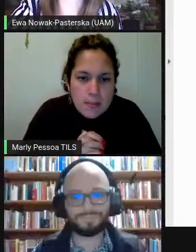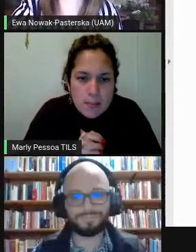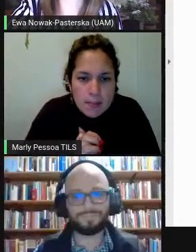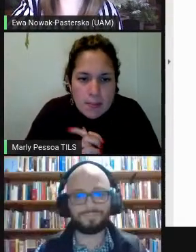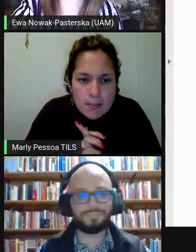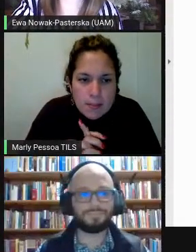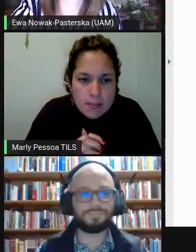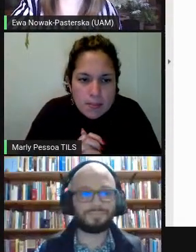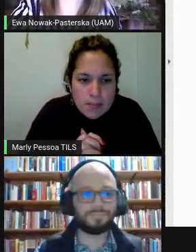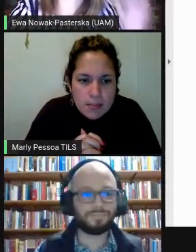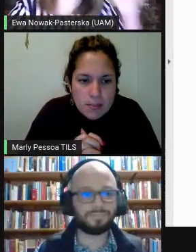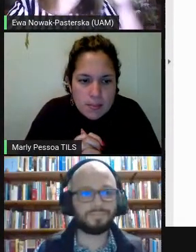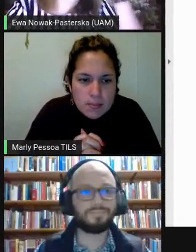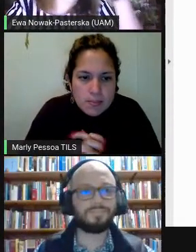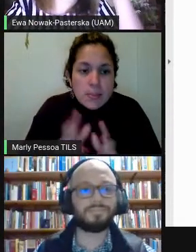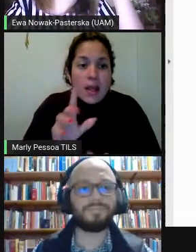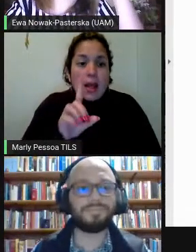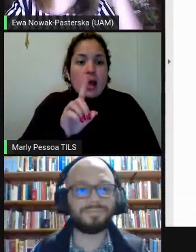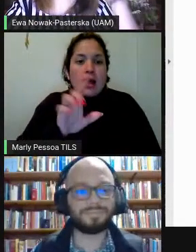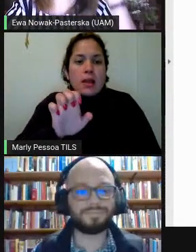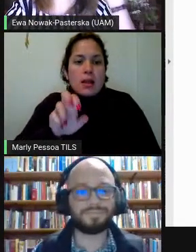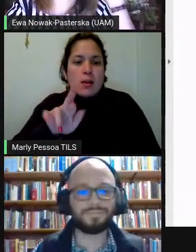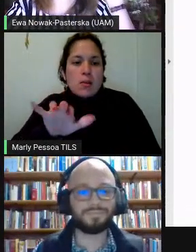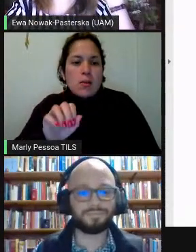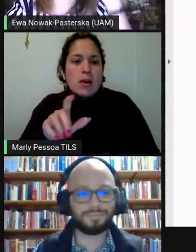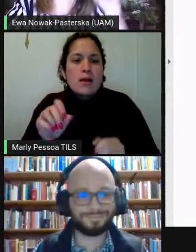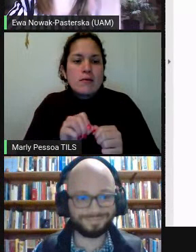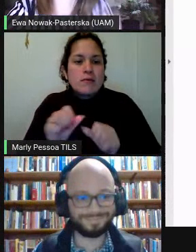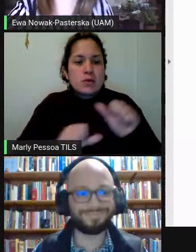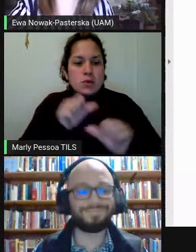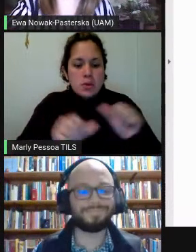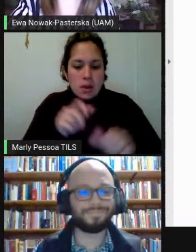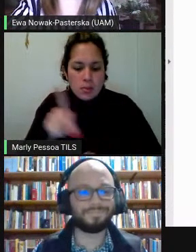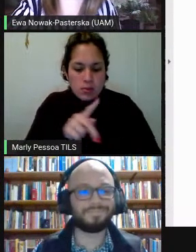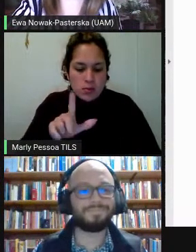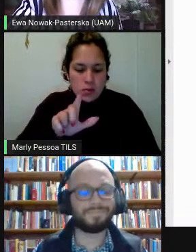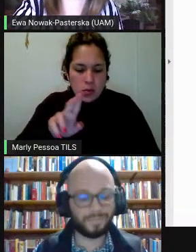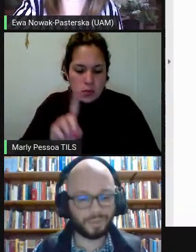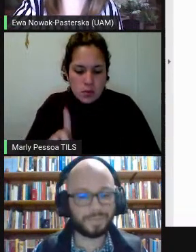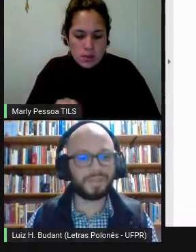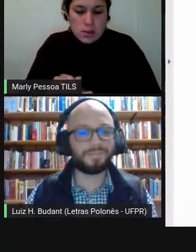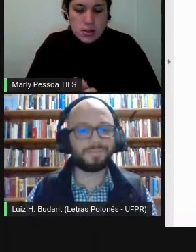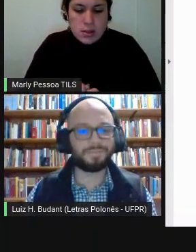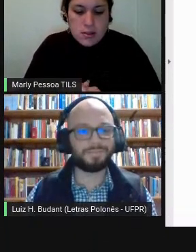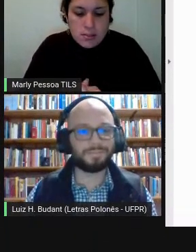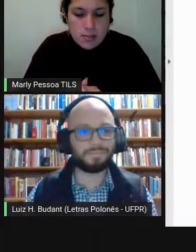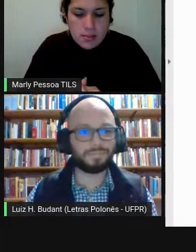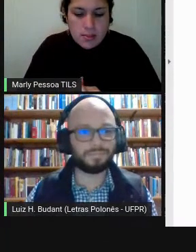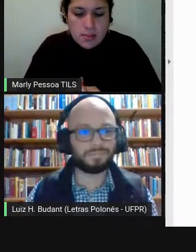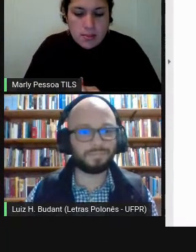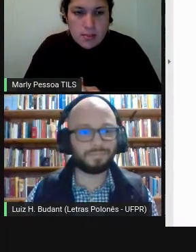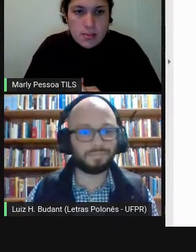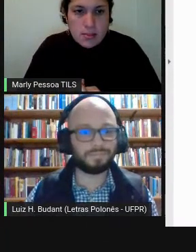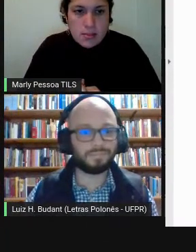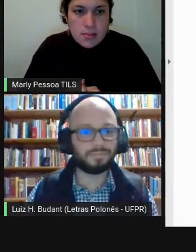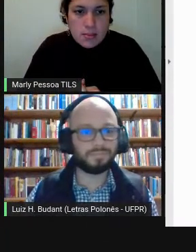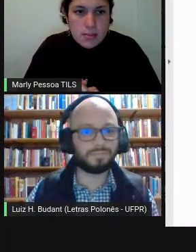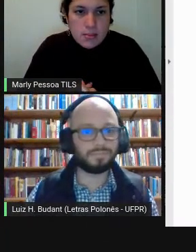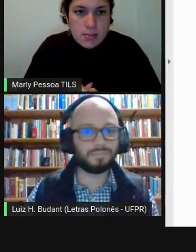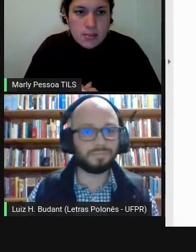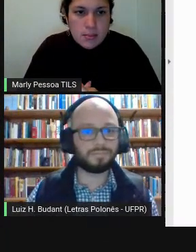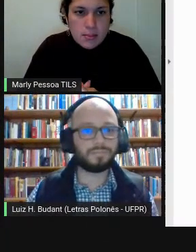E agora a gente vai trocar isso. Agora o professor Luiz vai traduzir. Tá, przejdę teraz może króciutko do